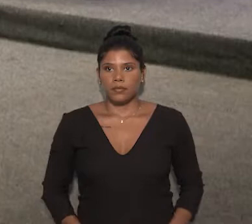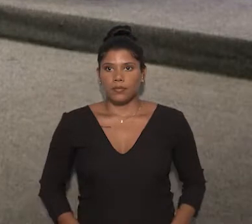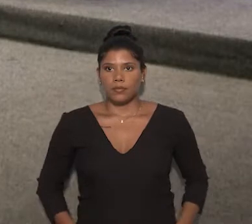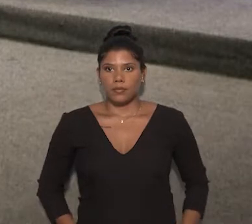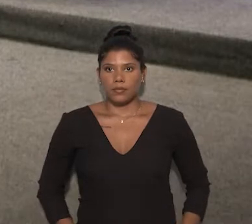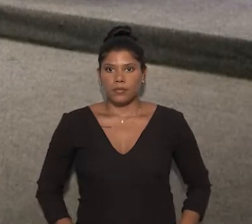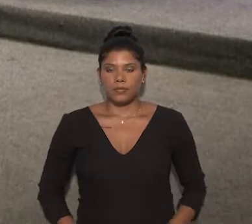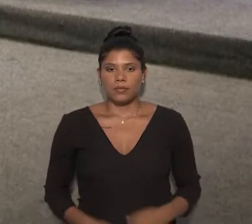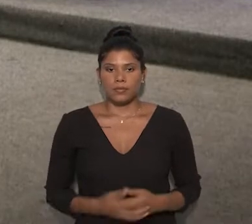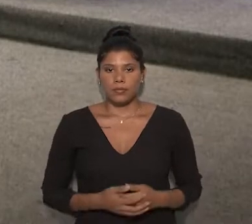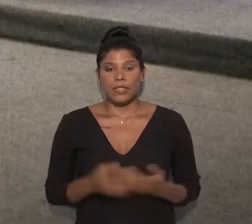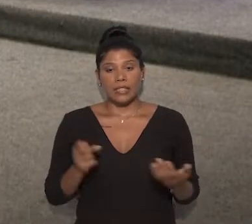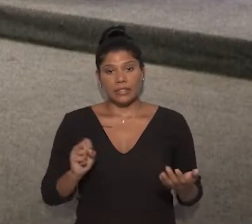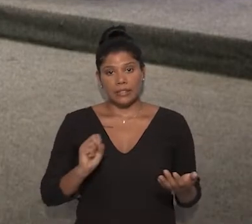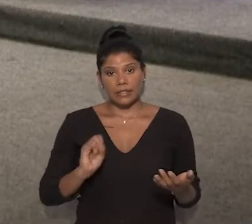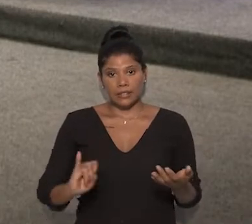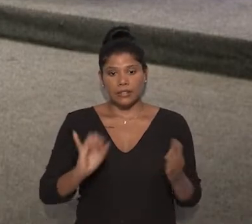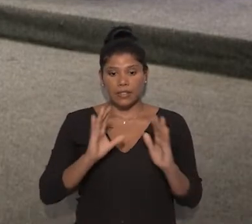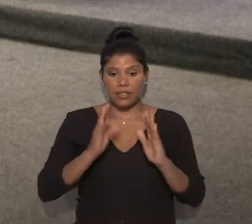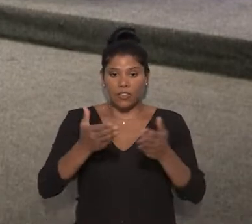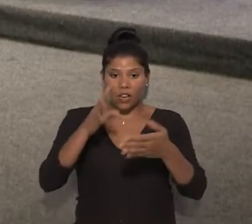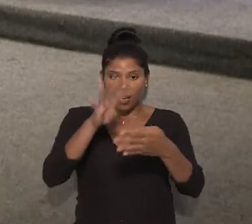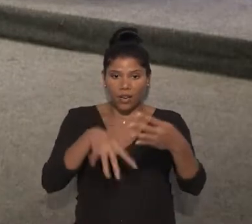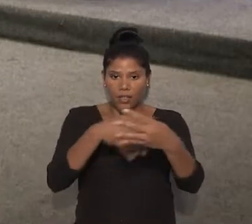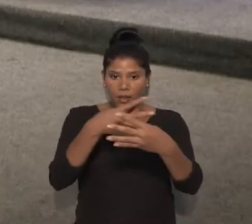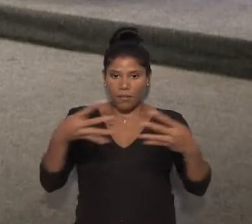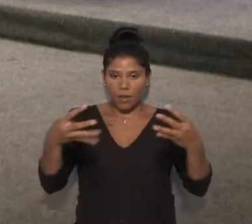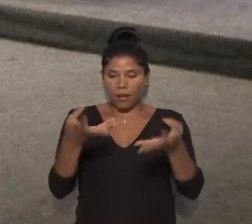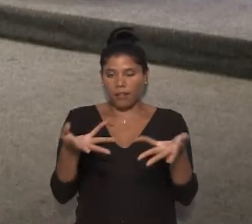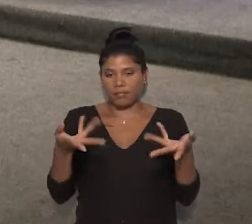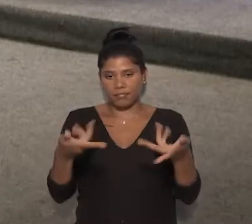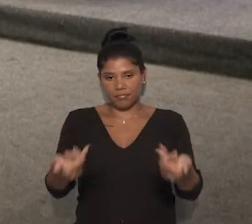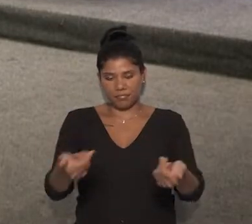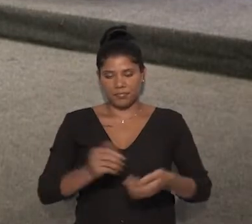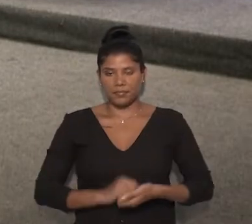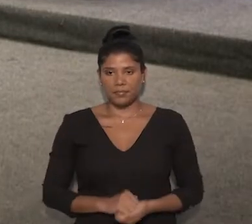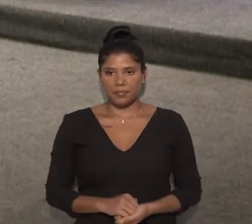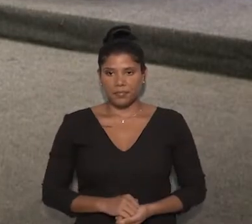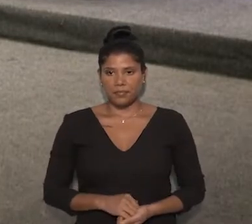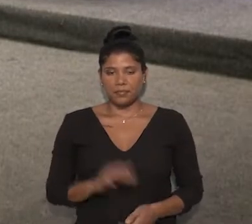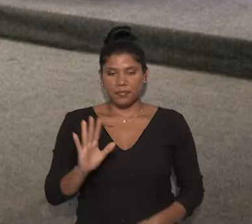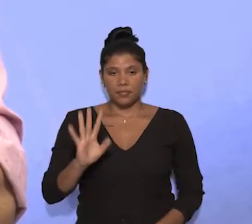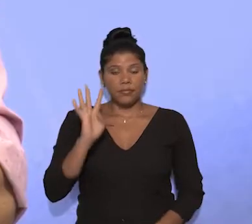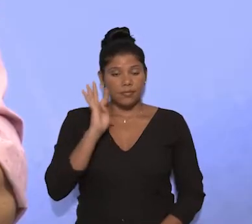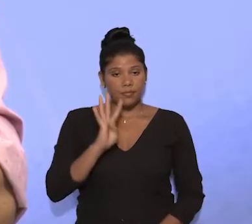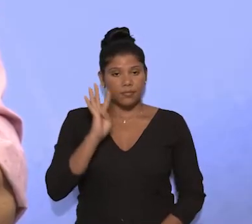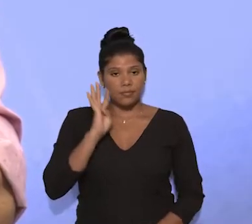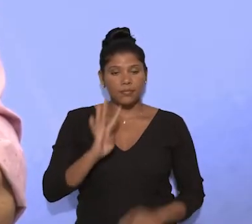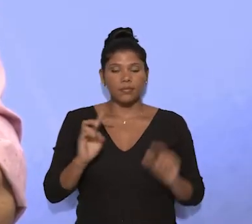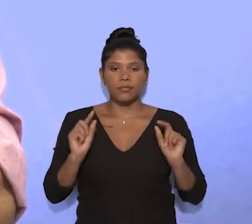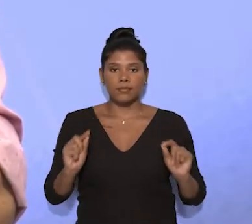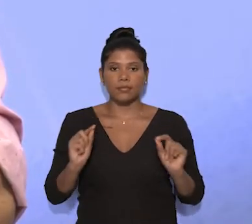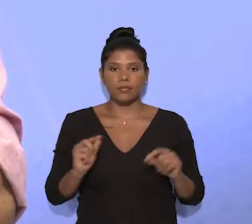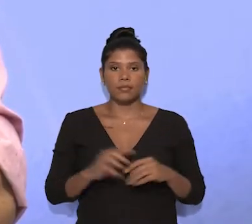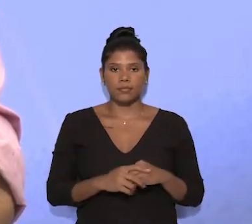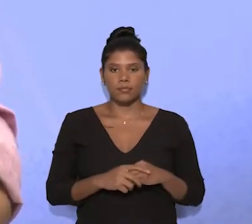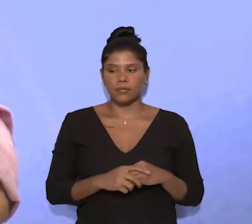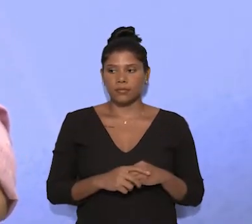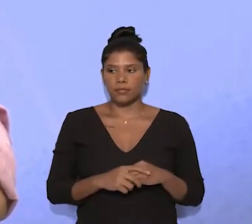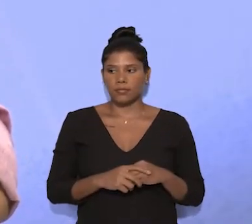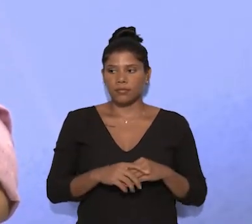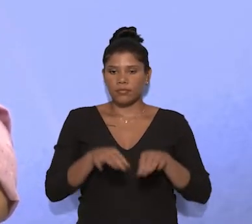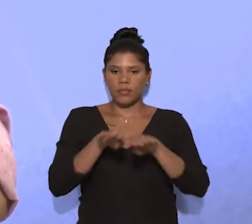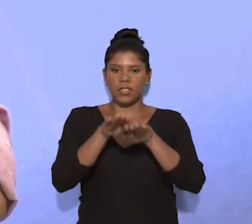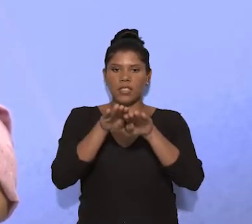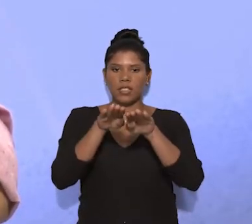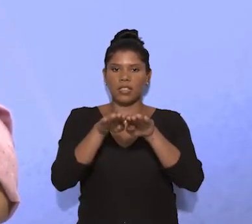que foi bom, né? Seca. Mas se o resultado vier, ele aceita. Tá valendo. Mas é interessante, só que eu estava fazendo uma observação da